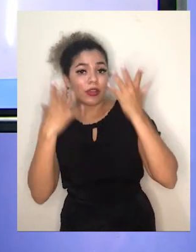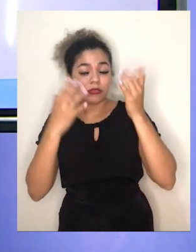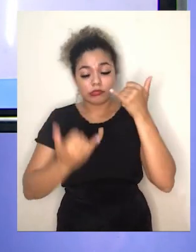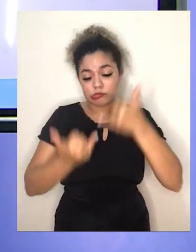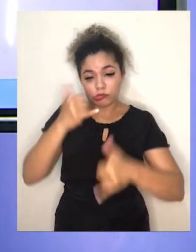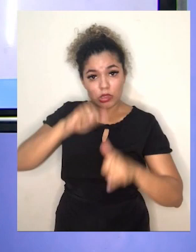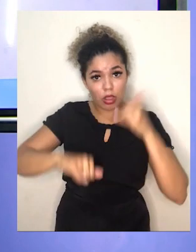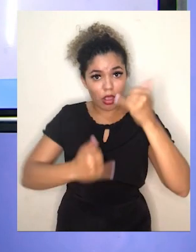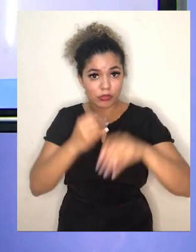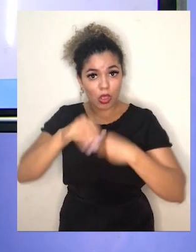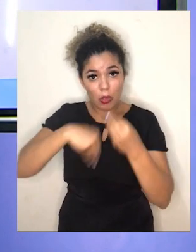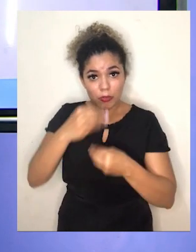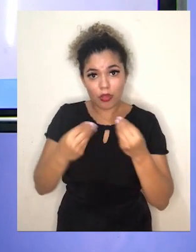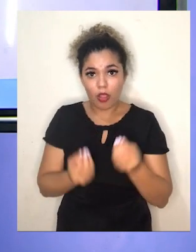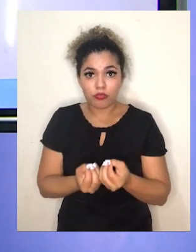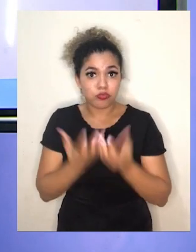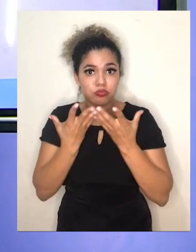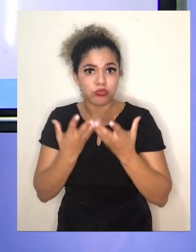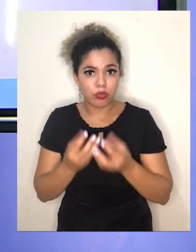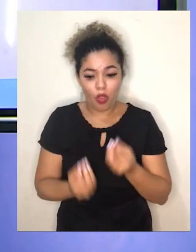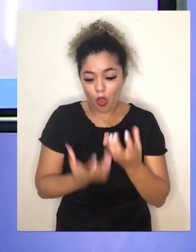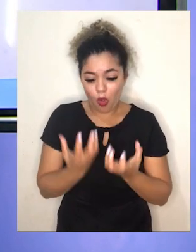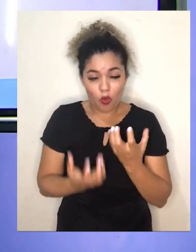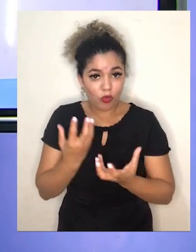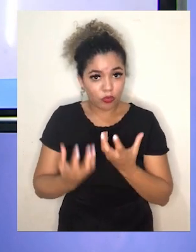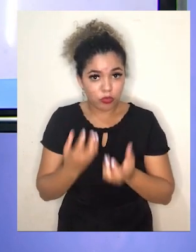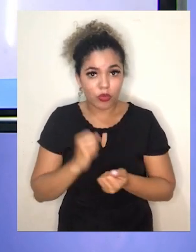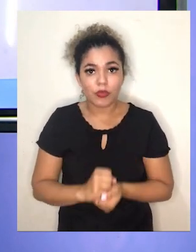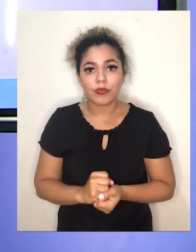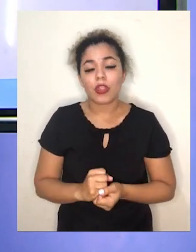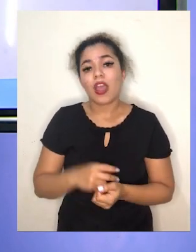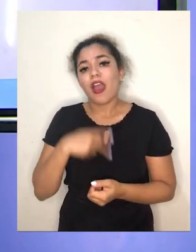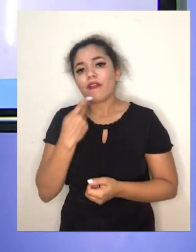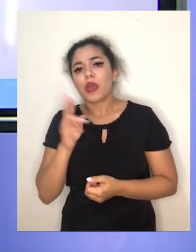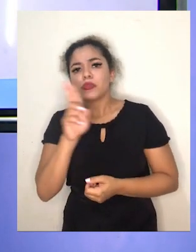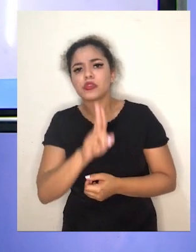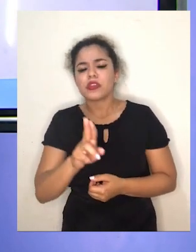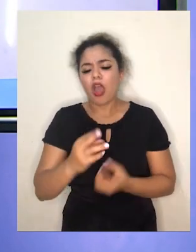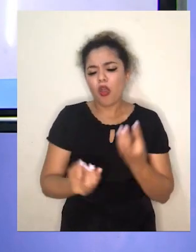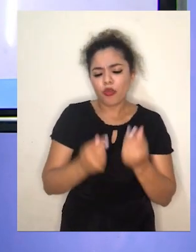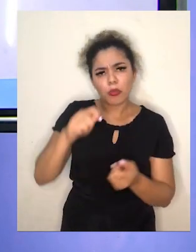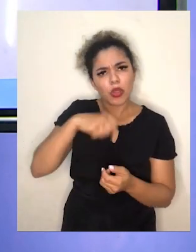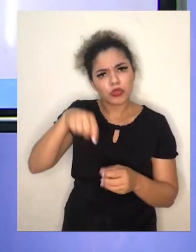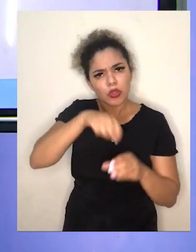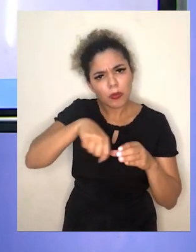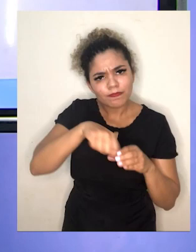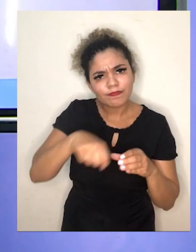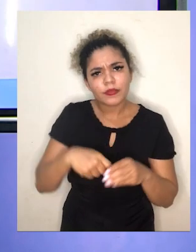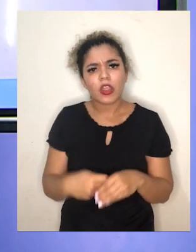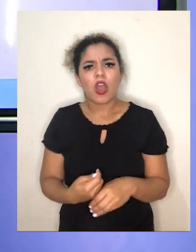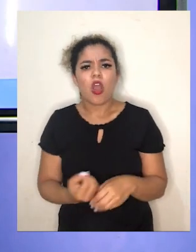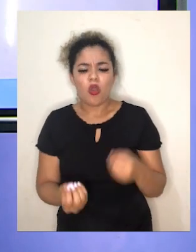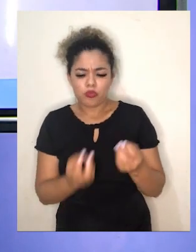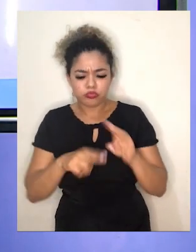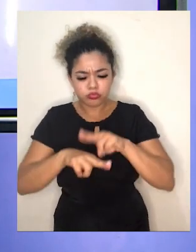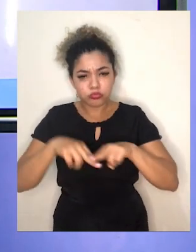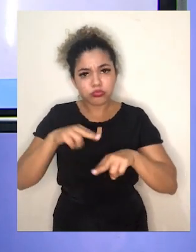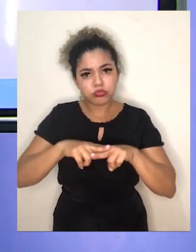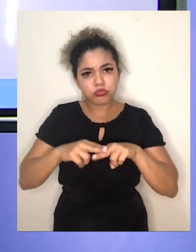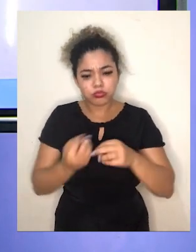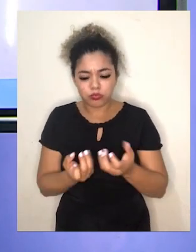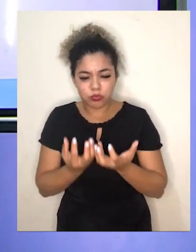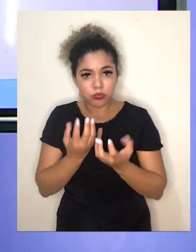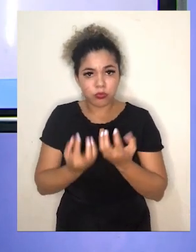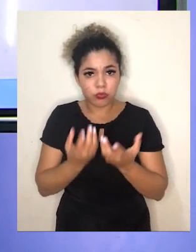química, tá bom? Aqui a gente está falando do fogo, o fogo que nós usamos para cozinhar, o fogo das fogueiras,